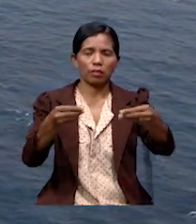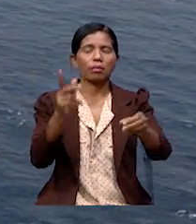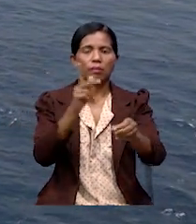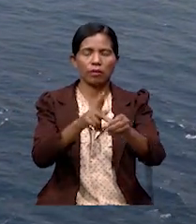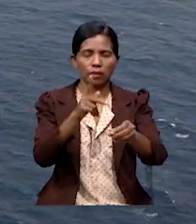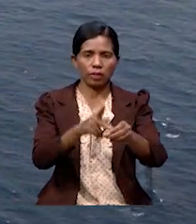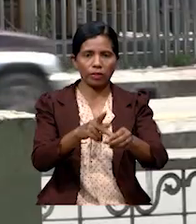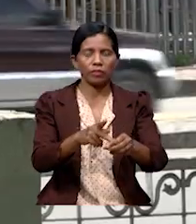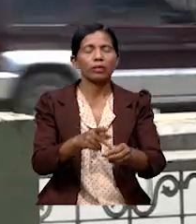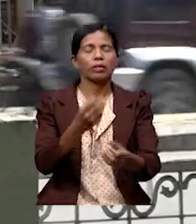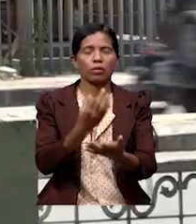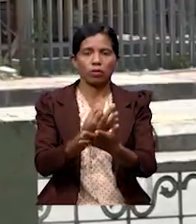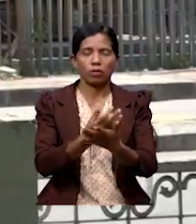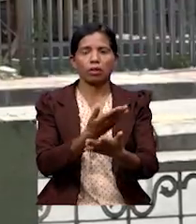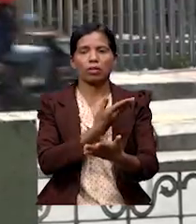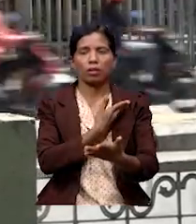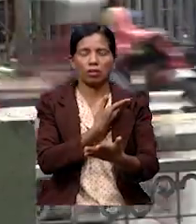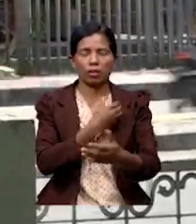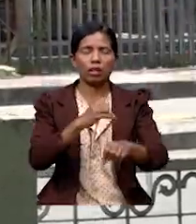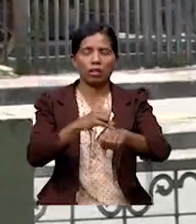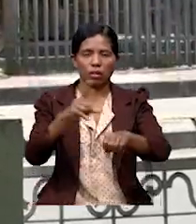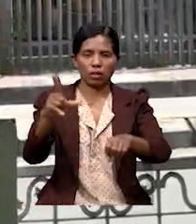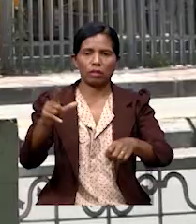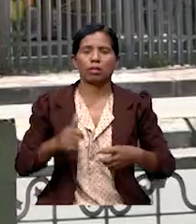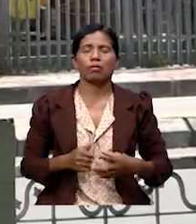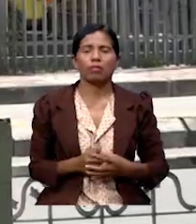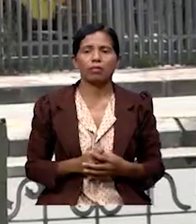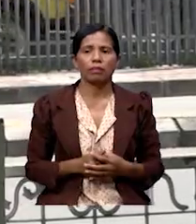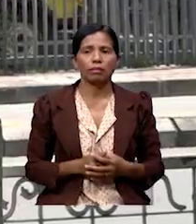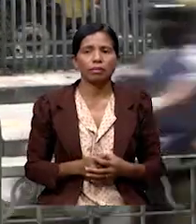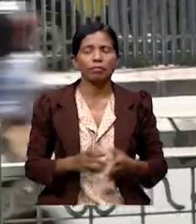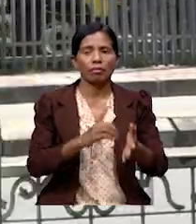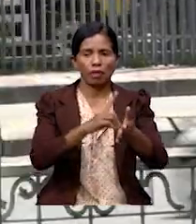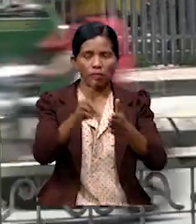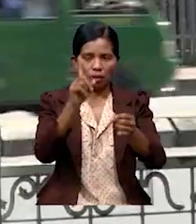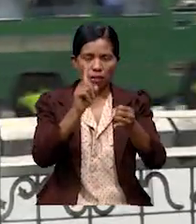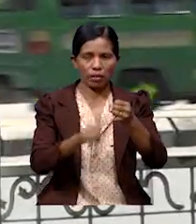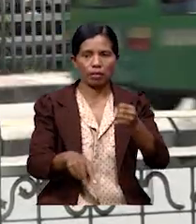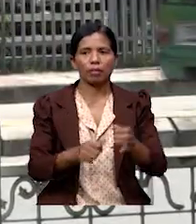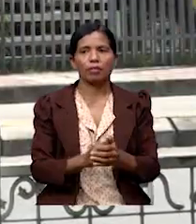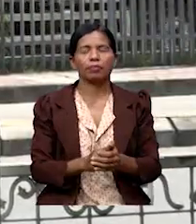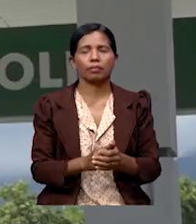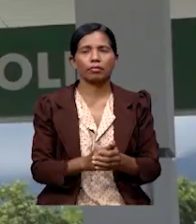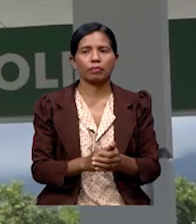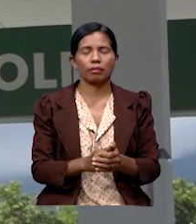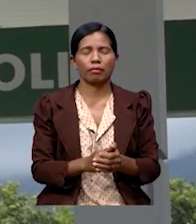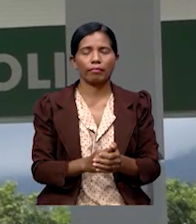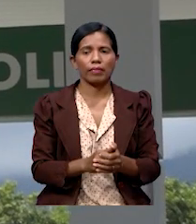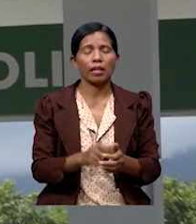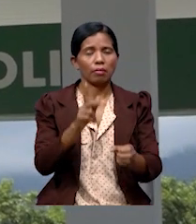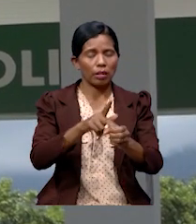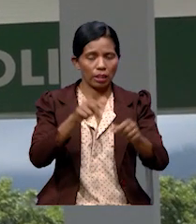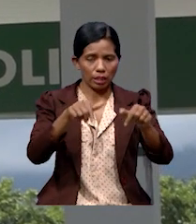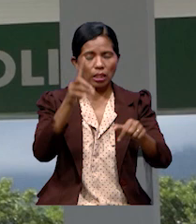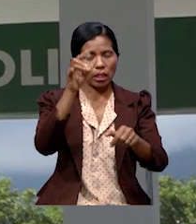com linha folha do mercado internacional. E a semana ikusne, combustível e a dili folha sai